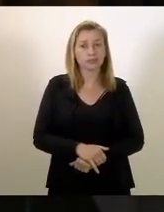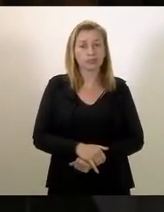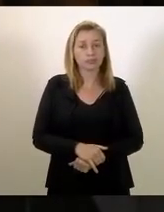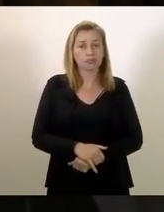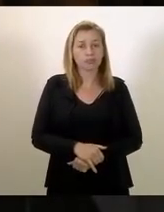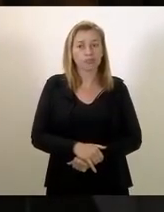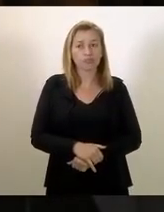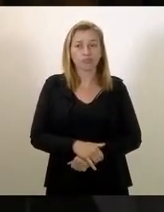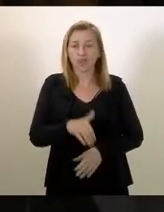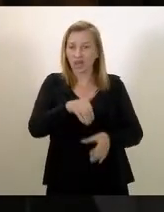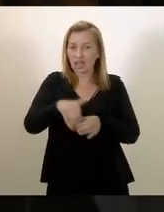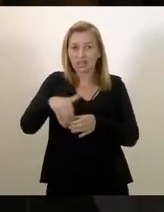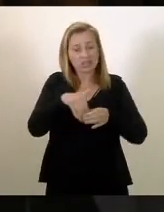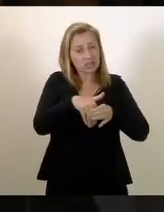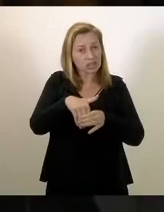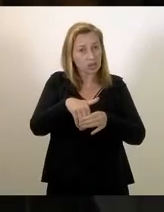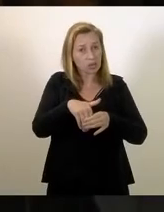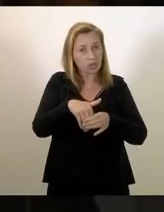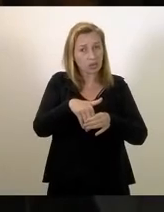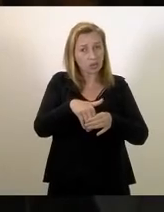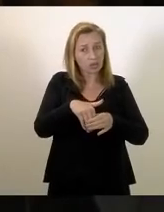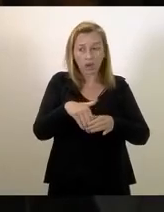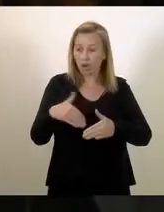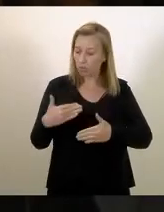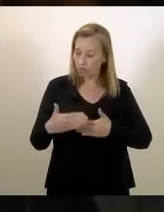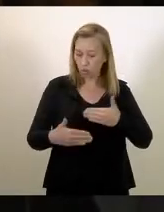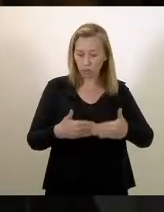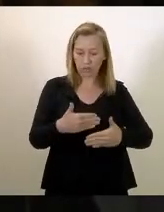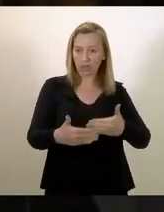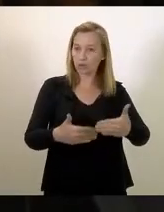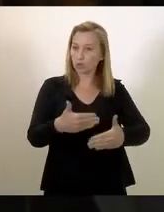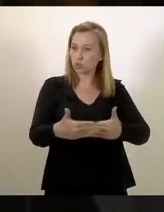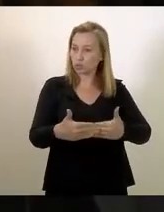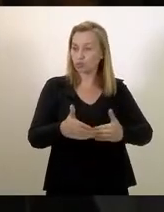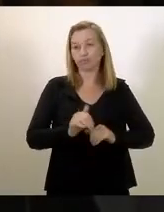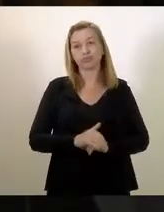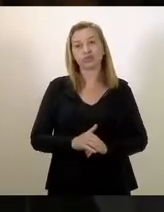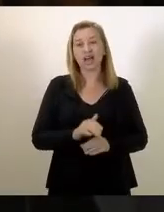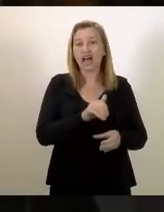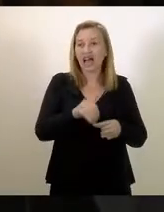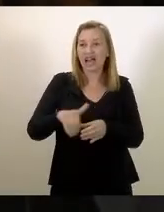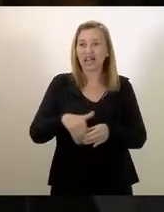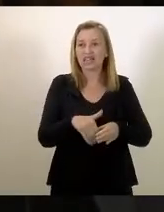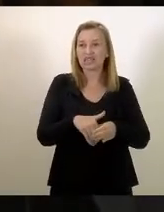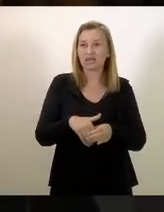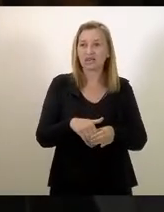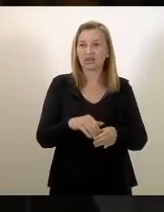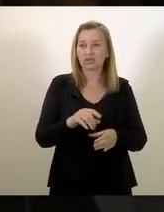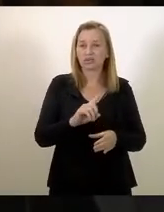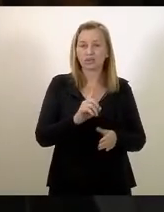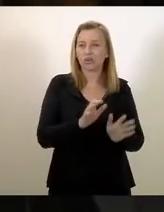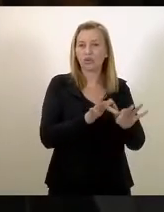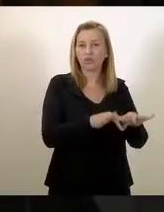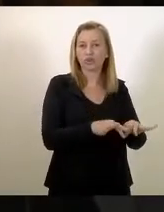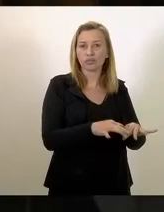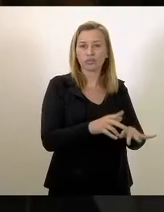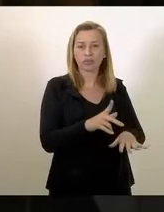eleição é fruto de um processo a eleição não é um fim em si mesmo